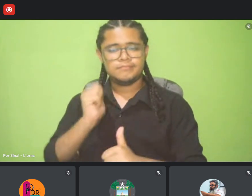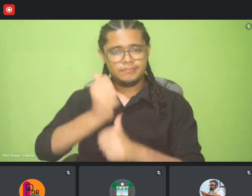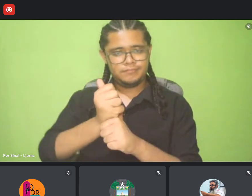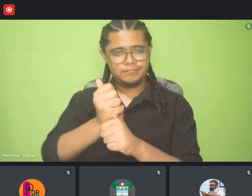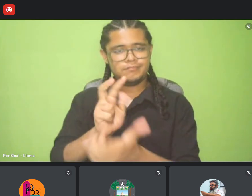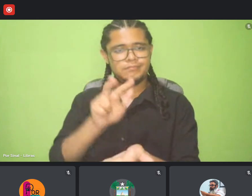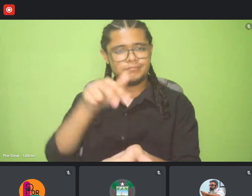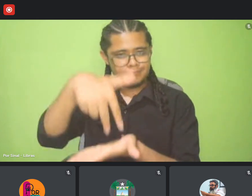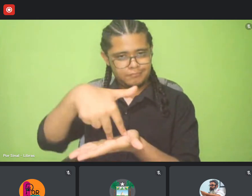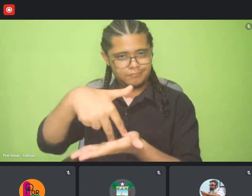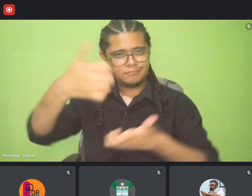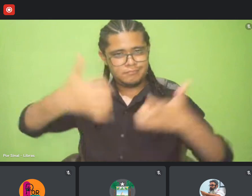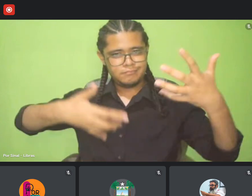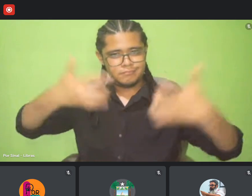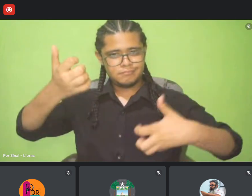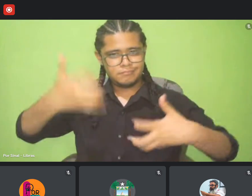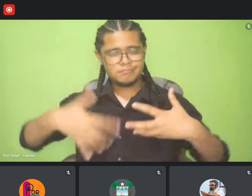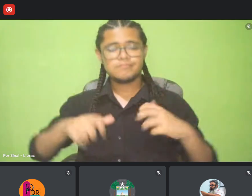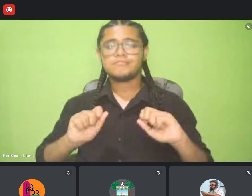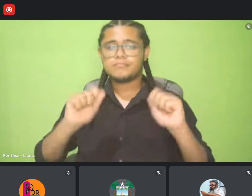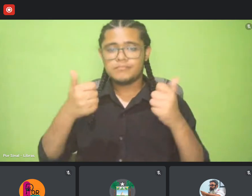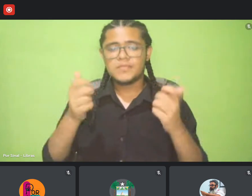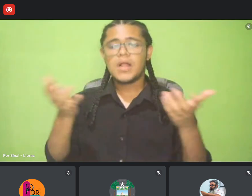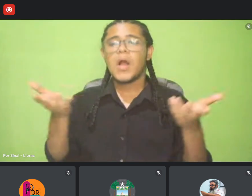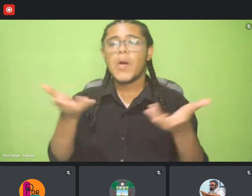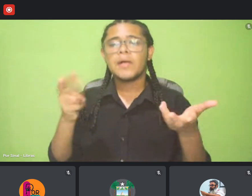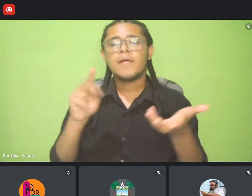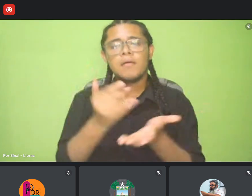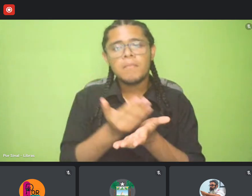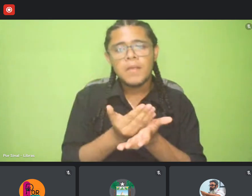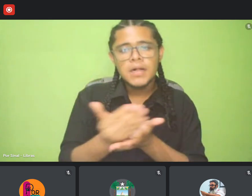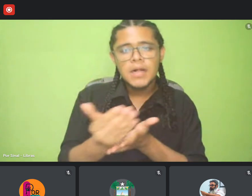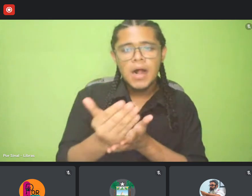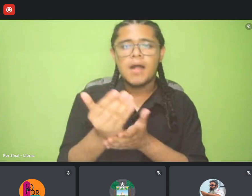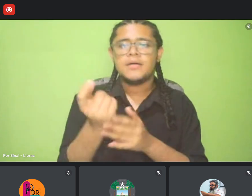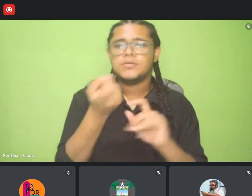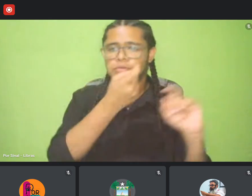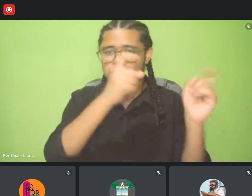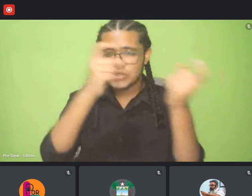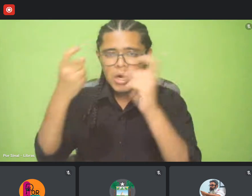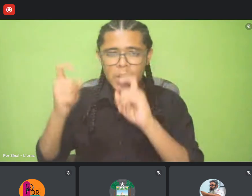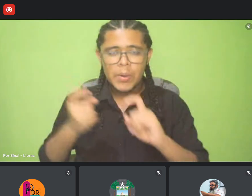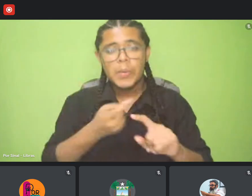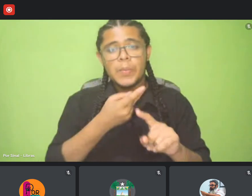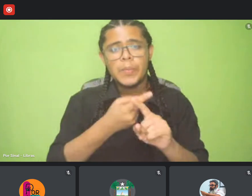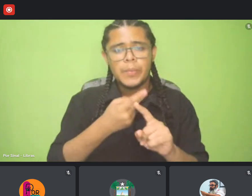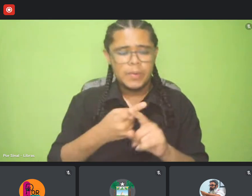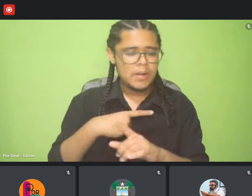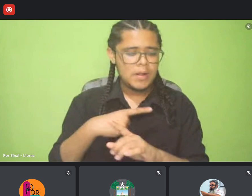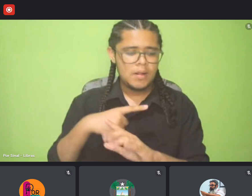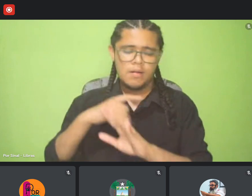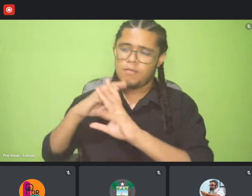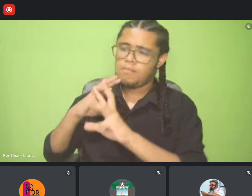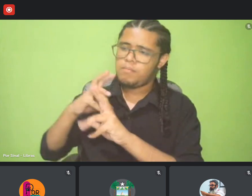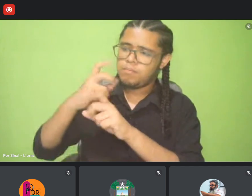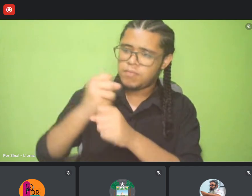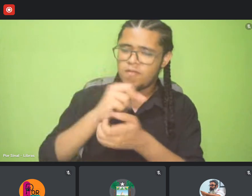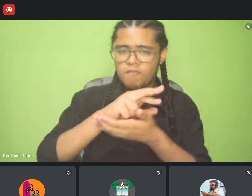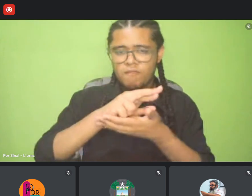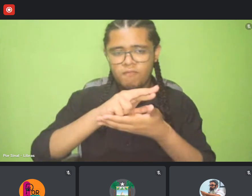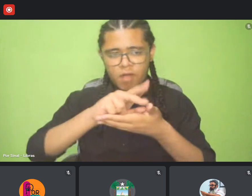mas até lá a gente vai começar aqui o diálogo. A gente vem em uma série de diálogos com câmaras setoriais e com